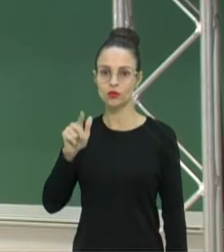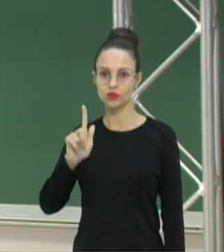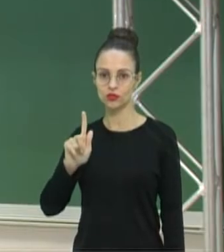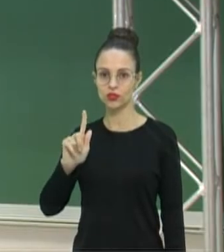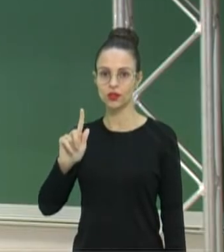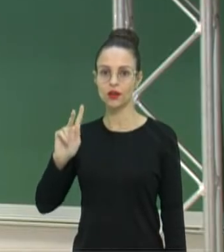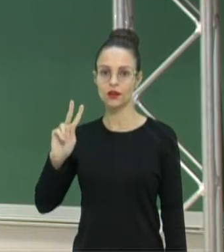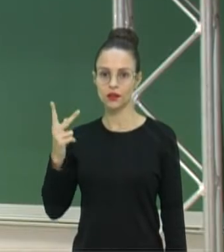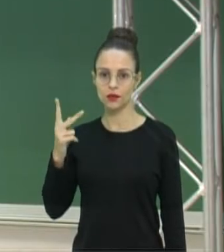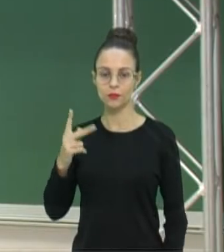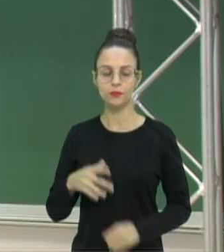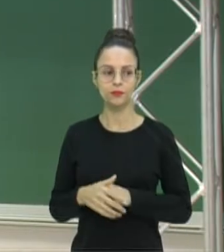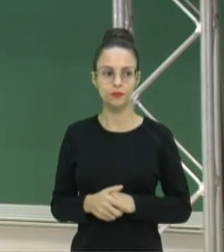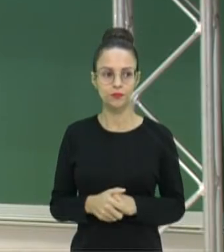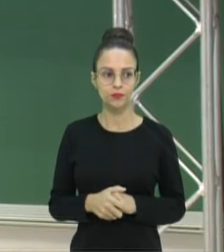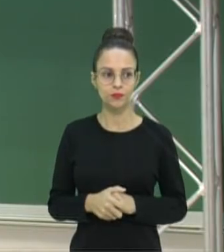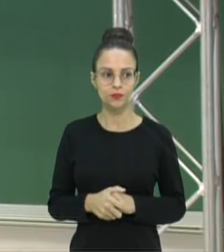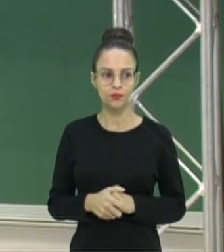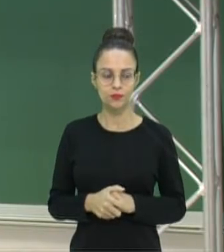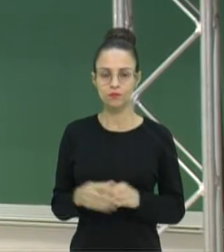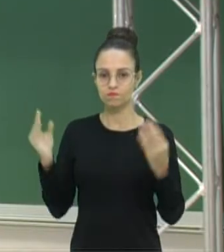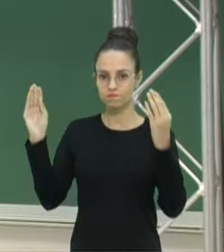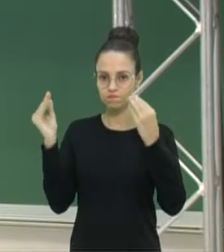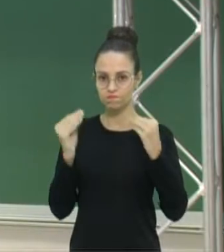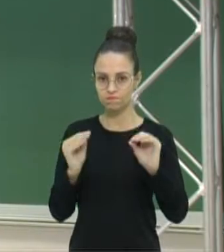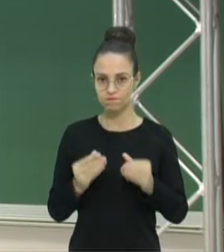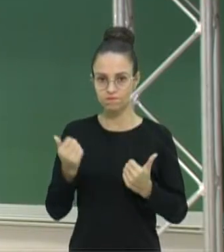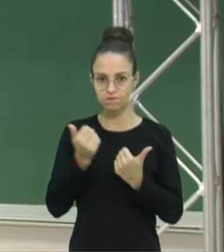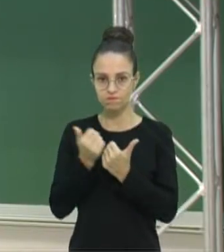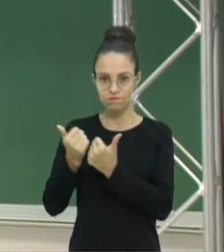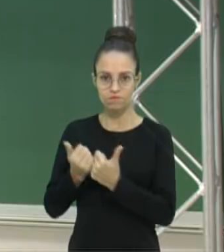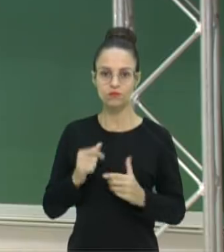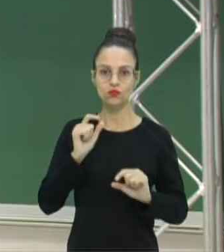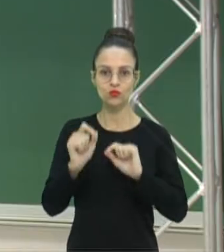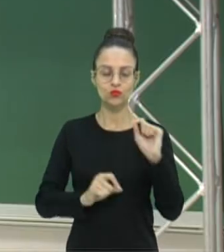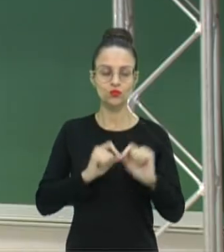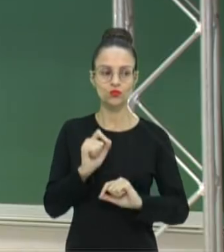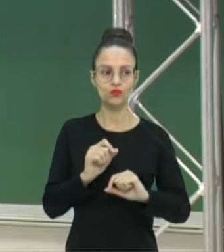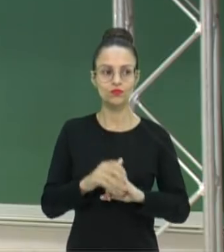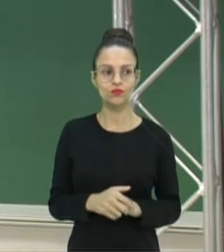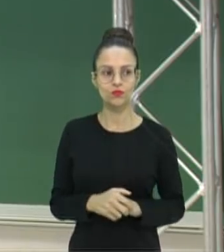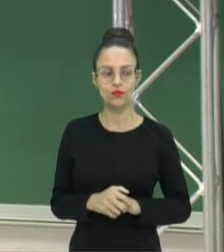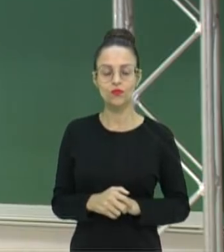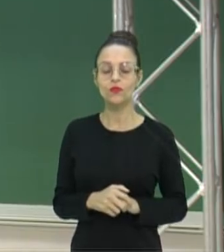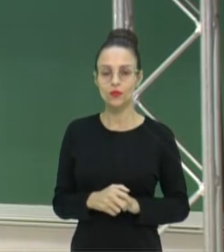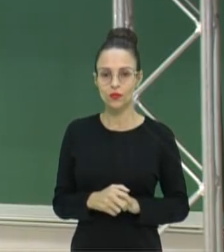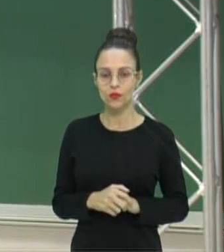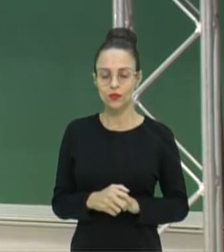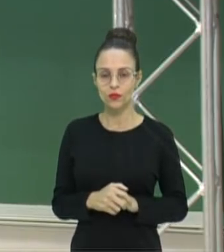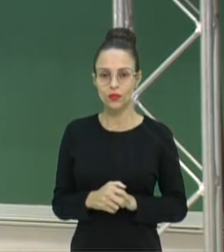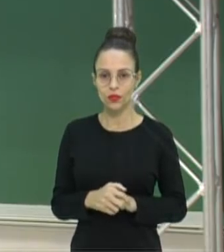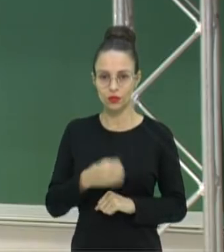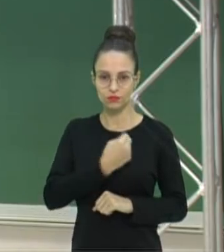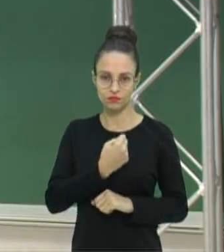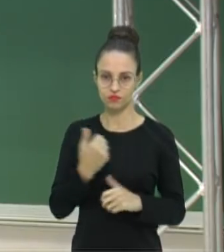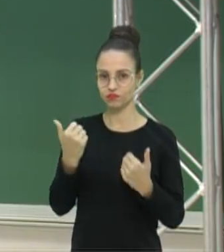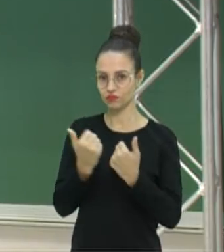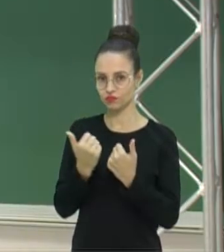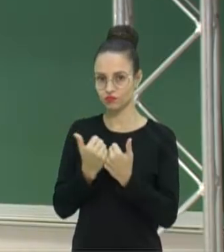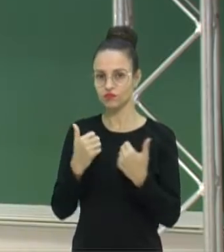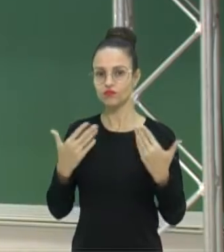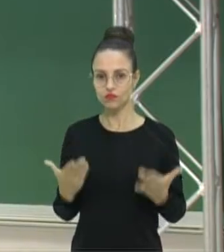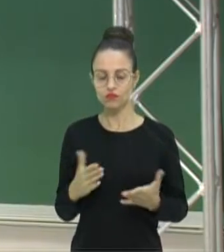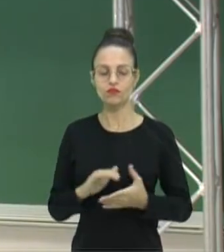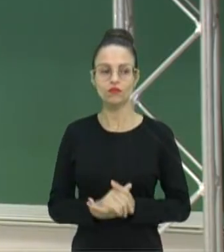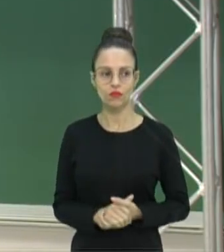g vezes h. Fazendo isso aqui, pessoal, o que eu faço aqui? Faço simplesmente a substituição de valores, ou seja, eu vou